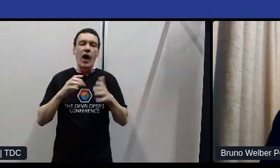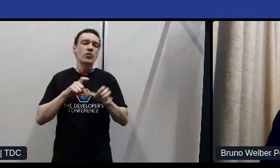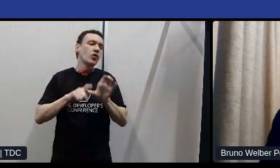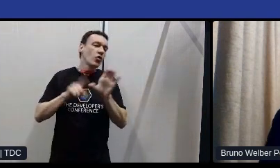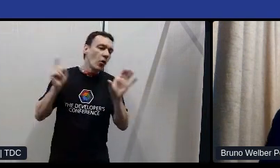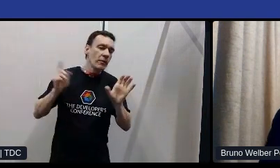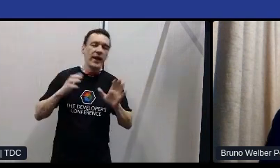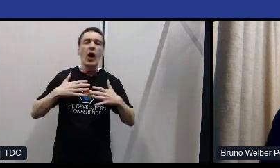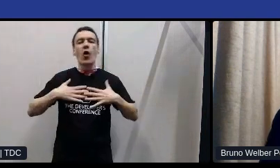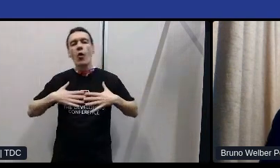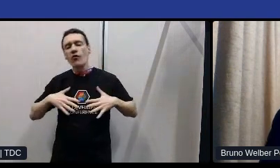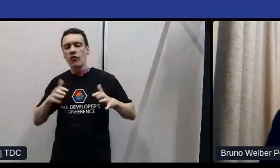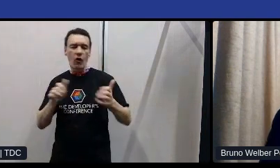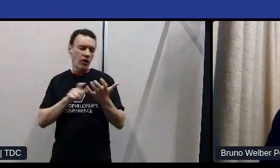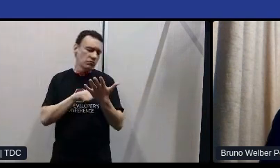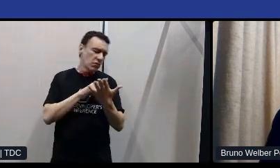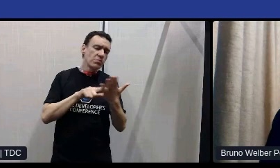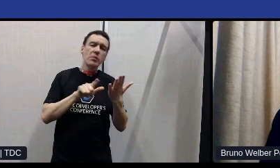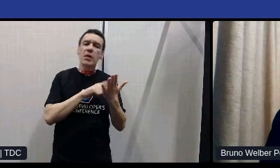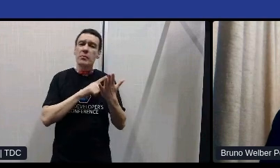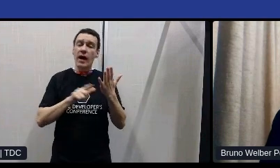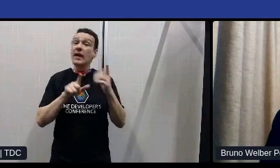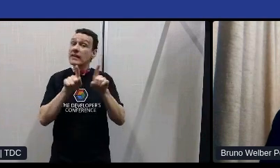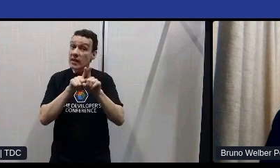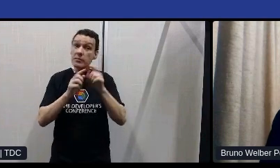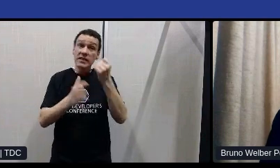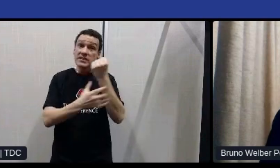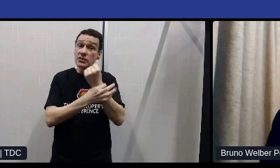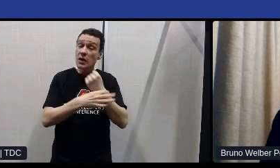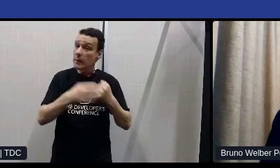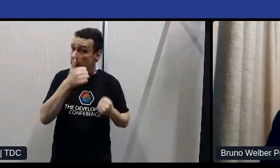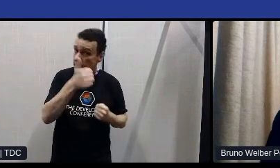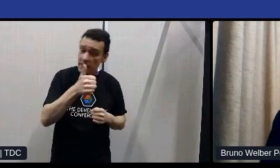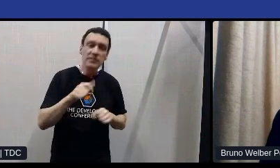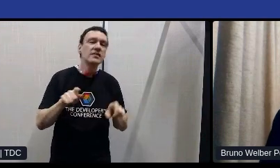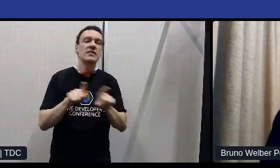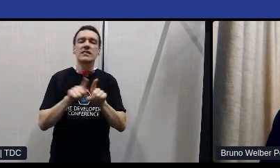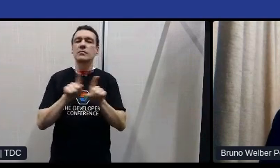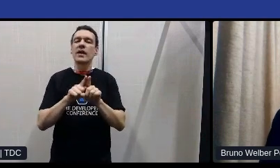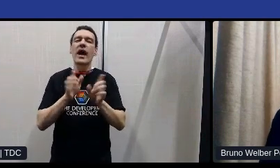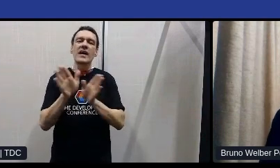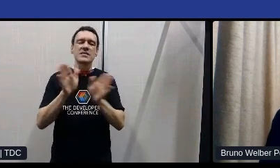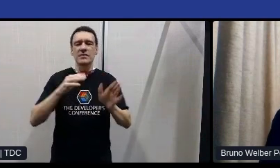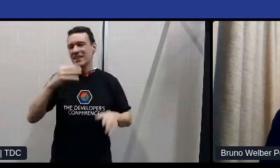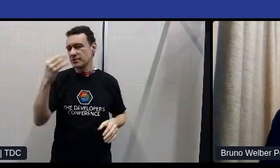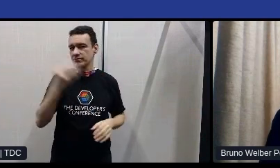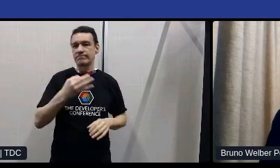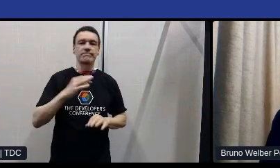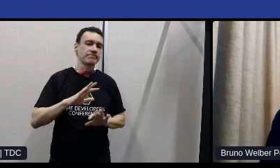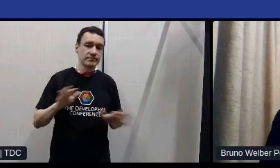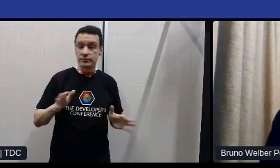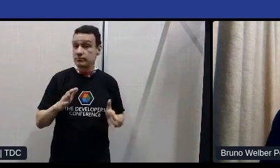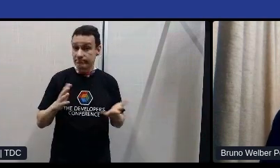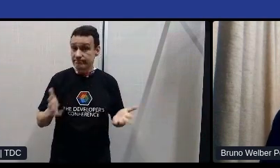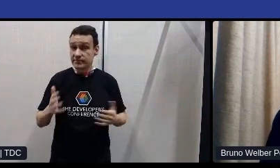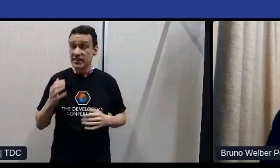navegação, que vai de fato garantir que ele tenha acessibilidade conforme ele merece, né. Então é muito importante